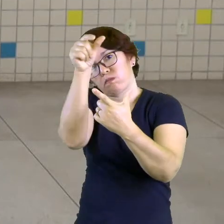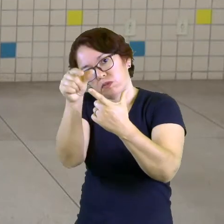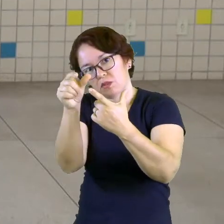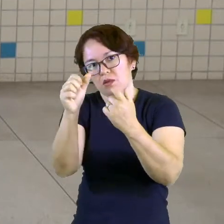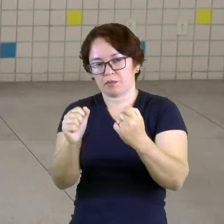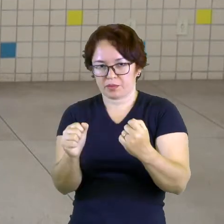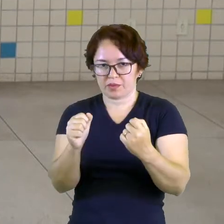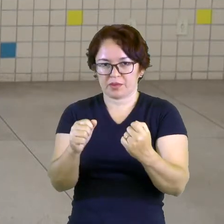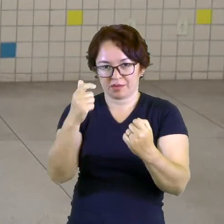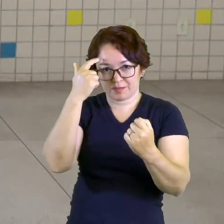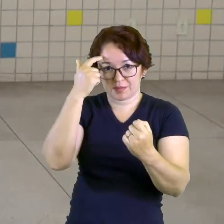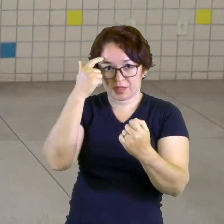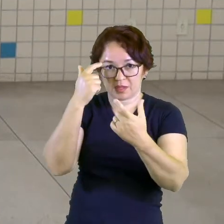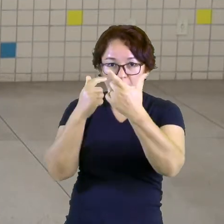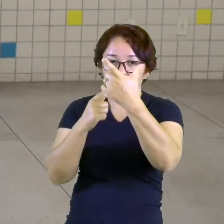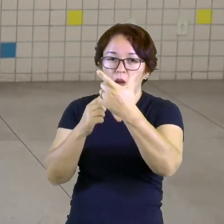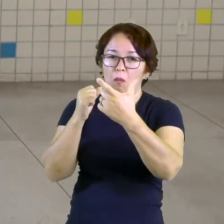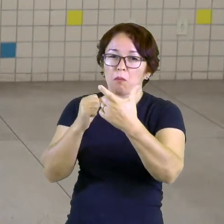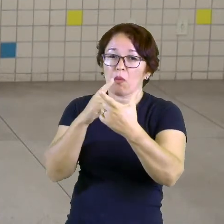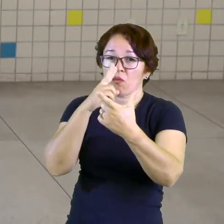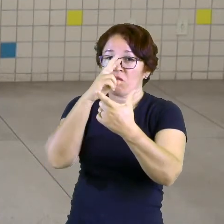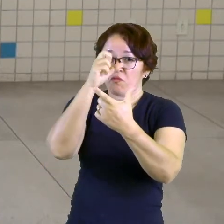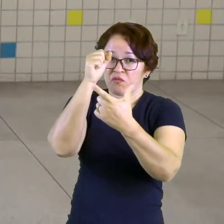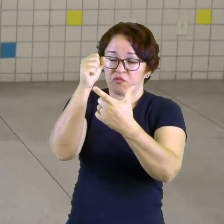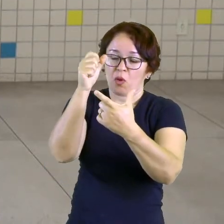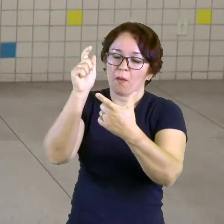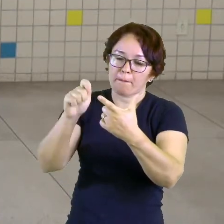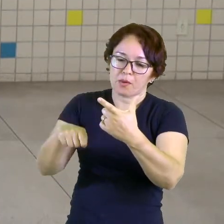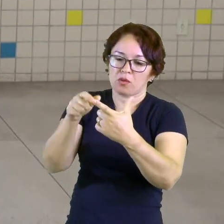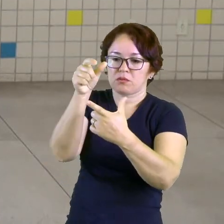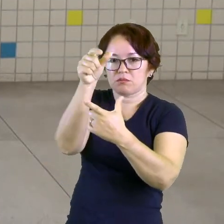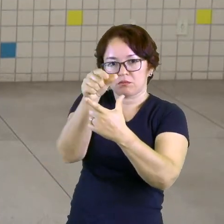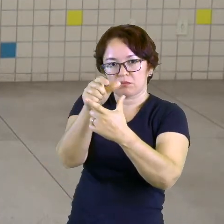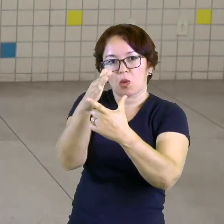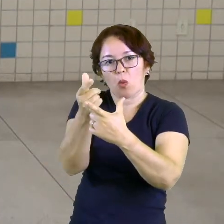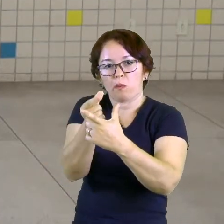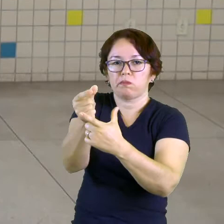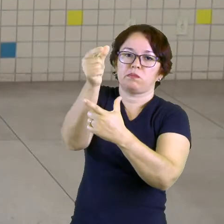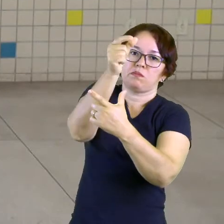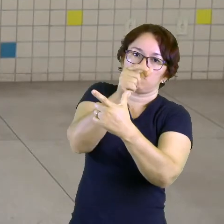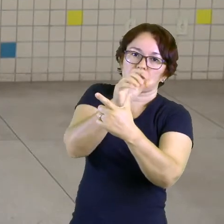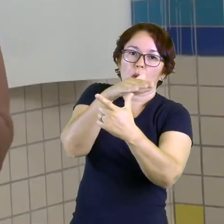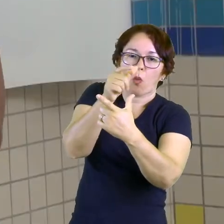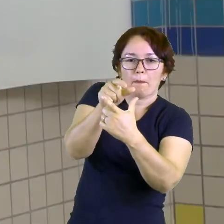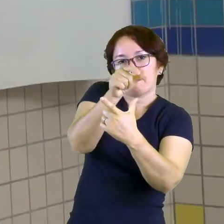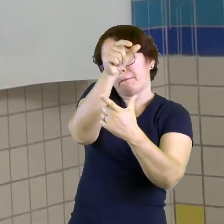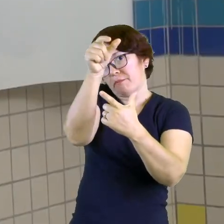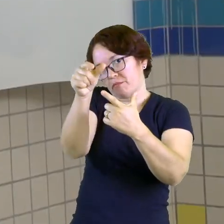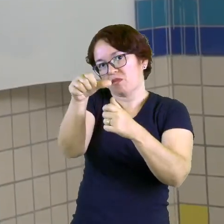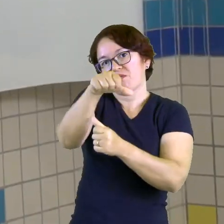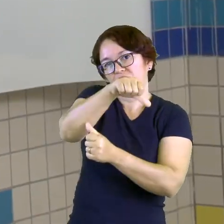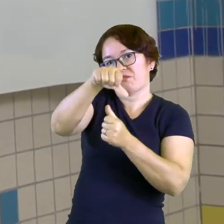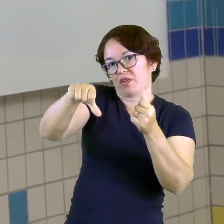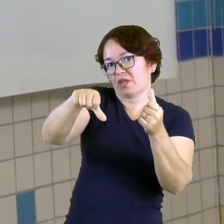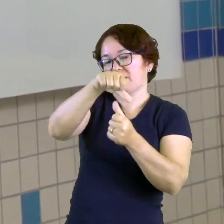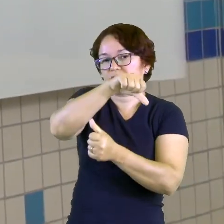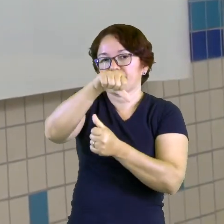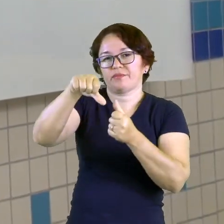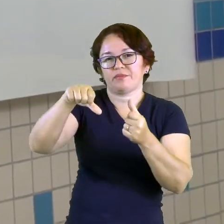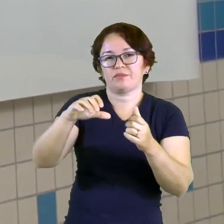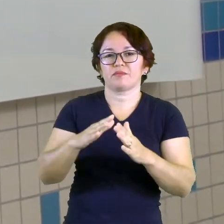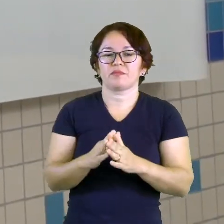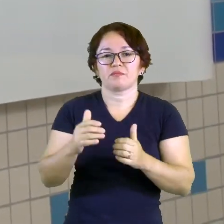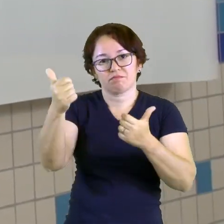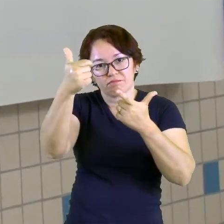sílaba, penúltima sílaba e antepenúltima sílaba. Dependendo dessa posição, ela tem a